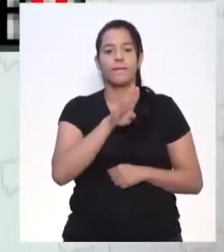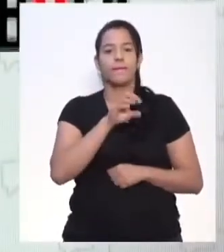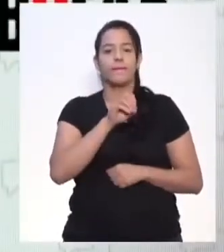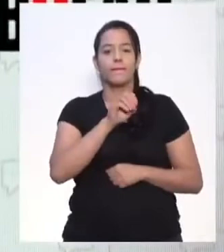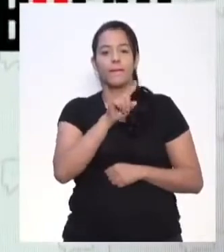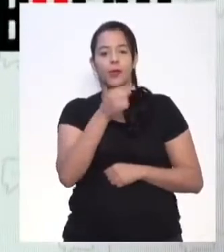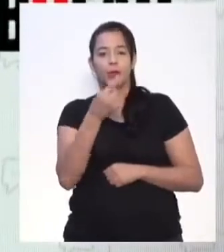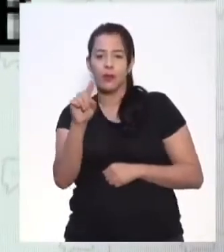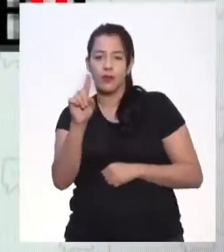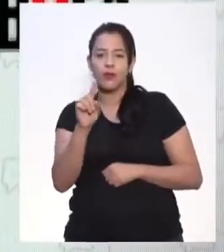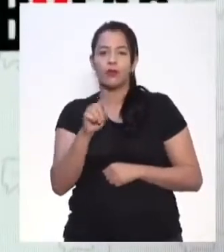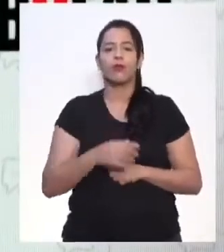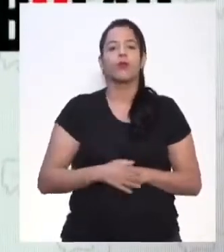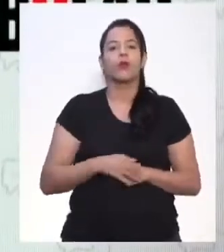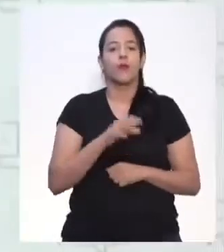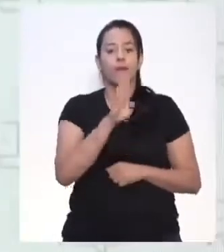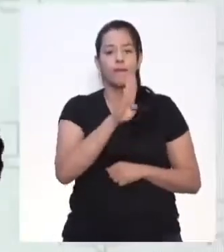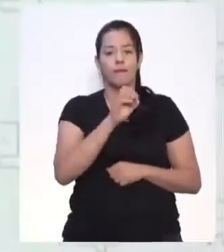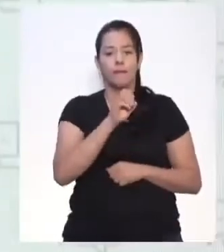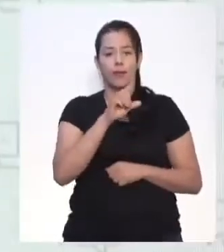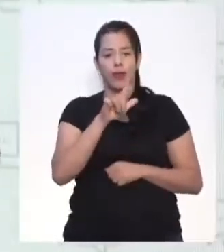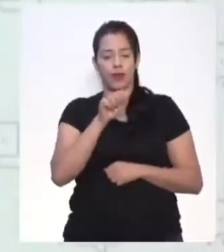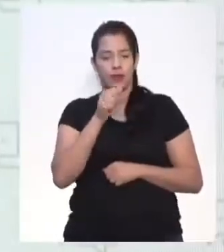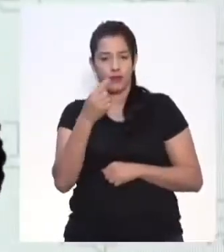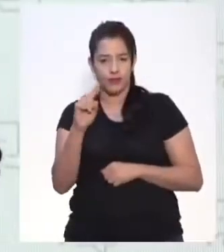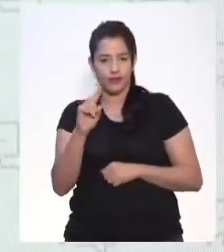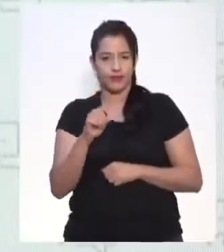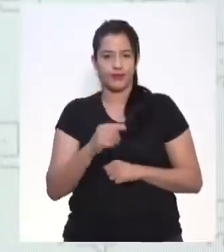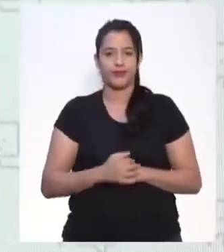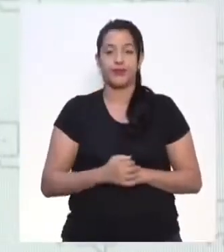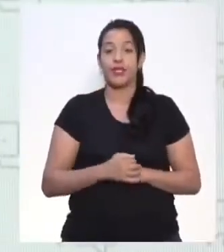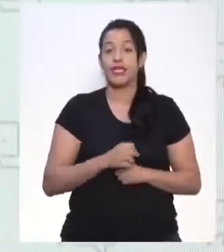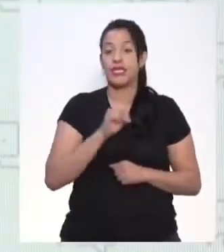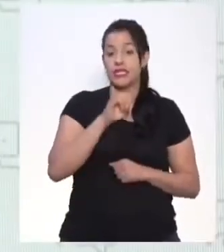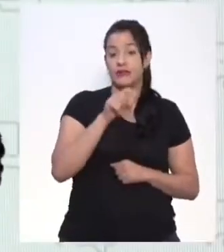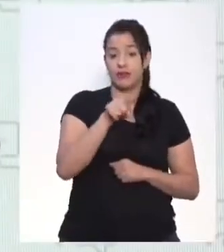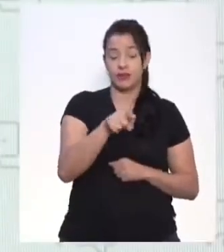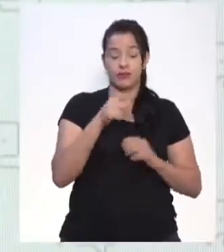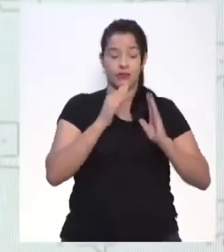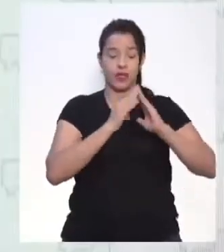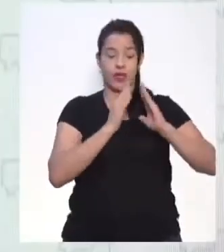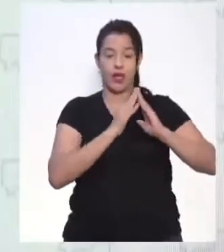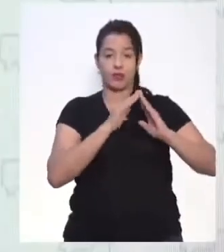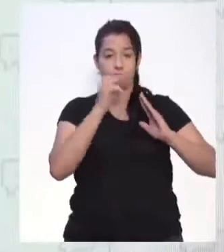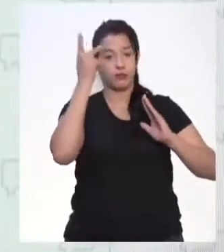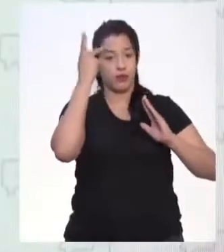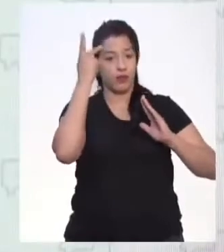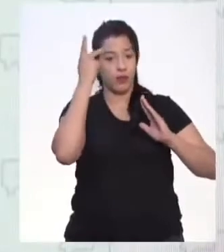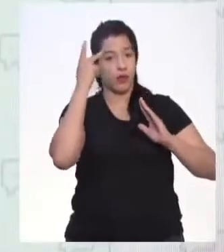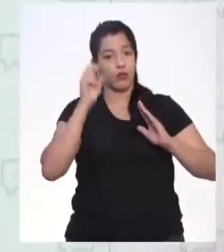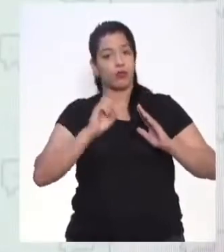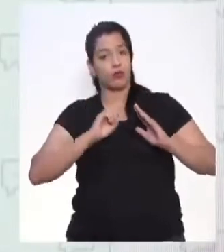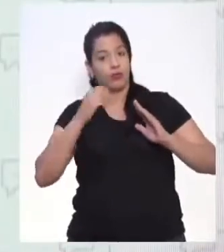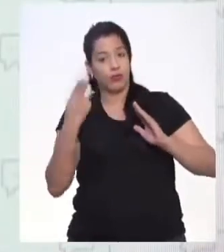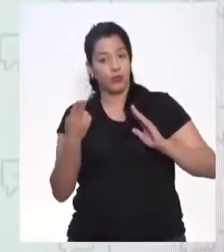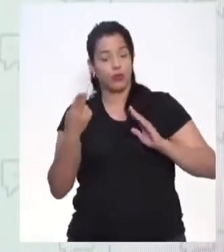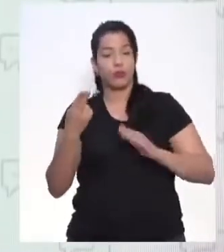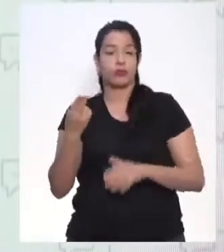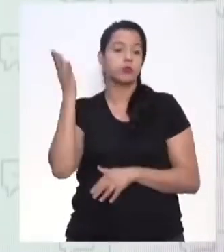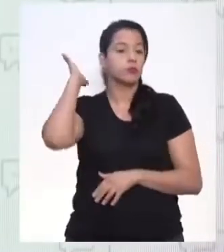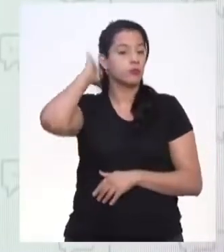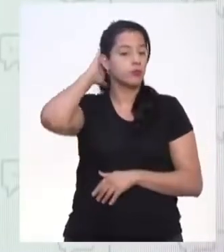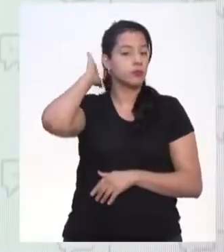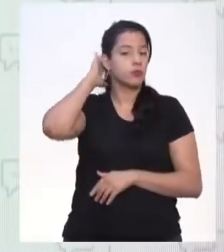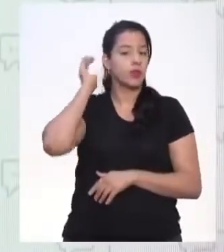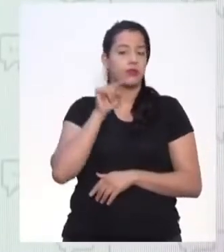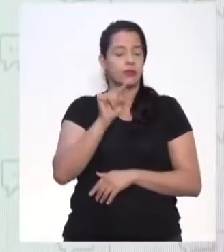grana no bolão ou no bolão? Pois é, se você mora em São Paulo ou no Mato Grosso, é bem provável que você fale um pouco